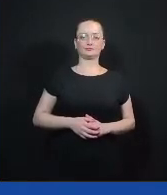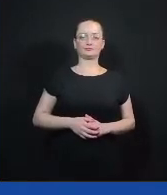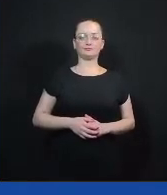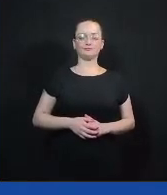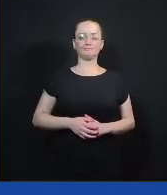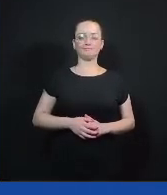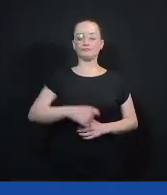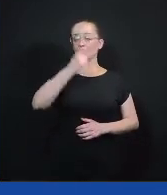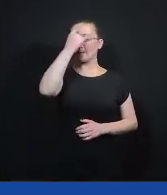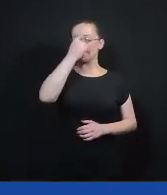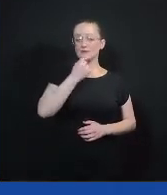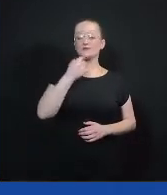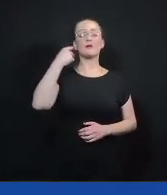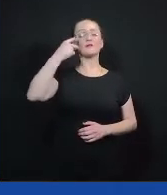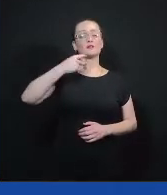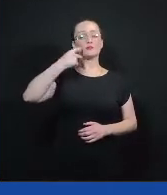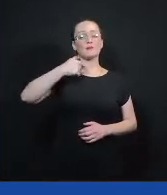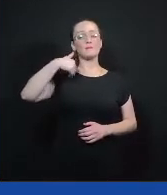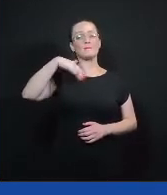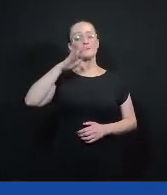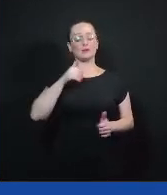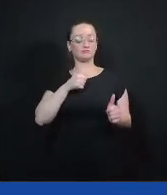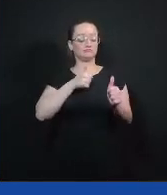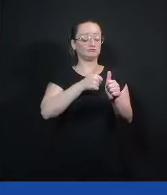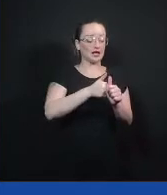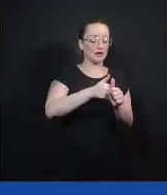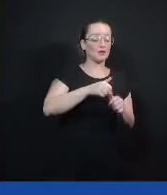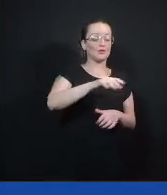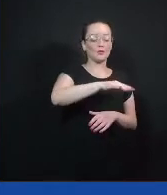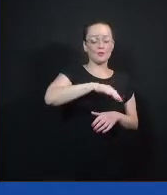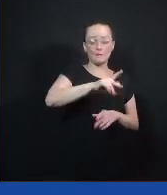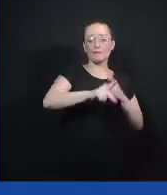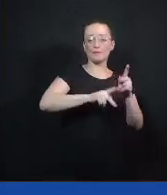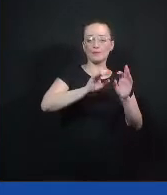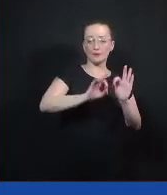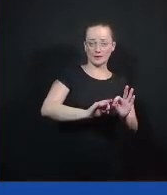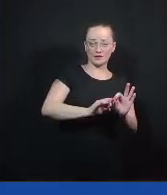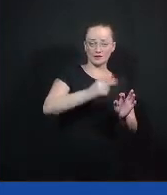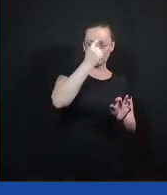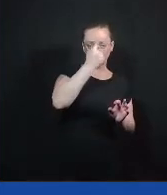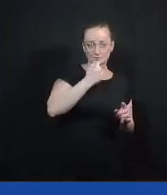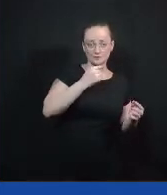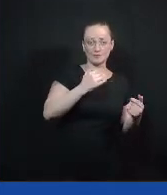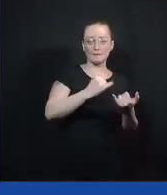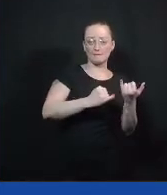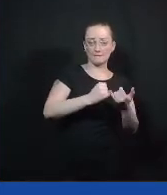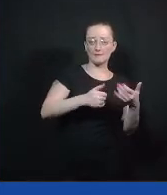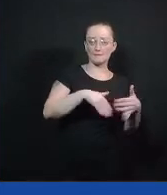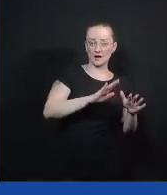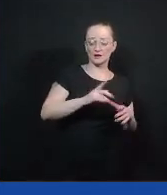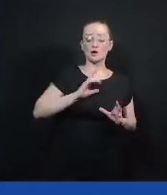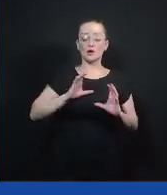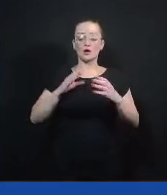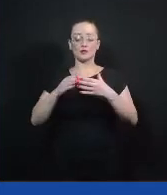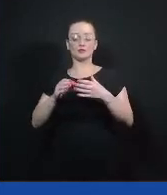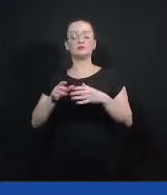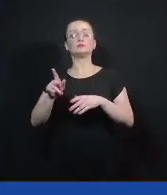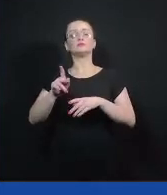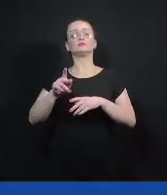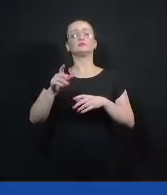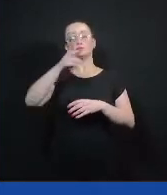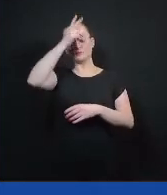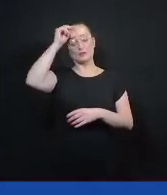o perfil dos vereadores é um perfil um pouco mais próximo daquilo que é o perfil da população, né? O que torna as câmaras municipais, em geral, também